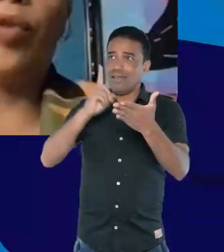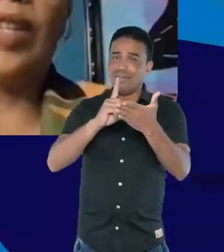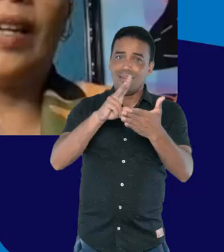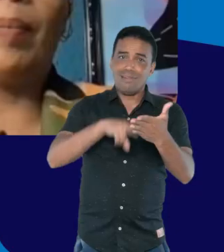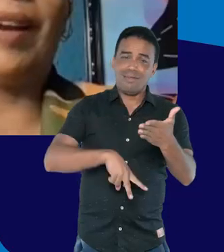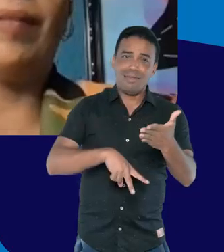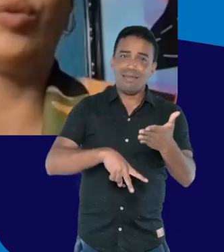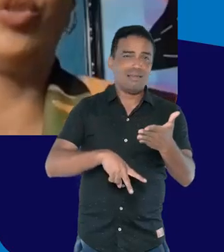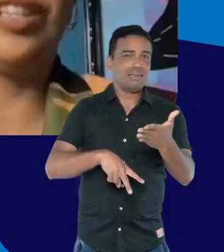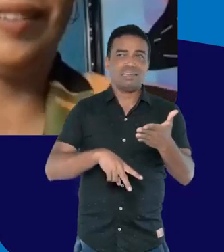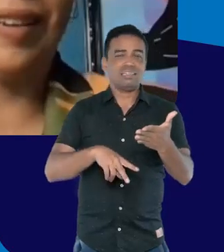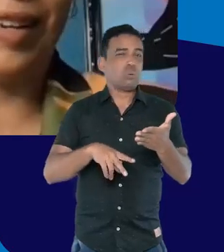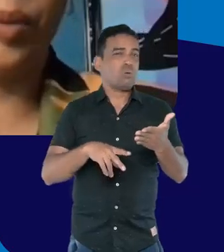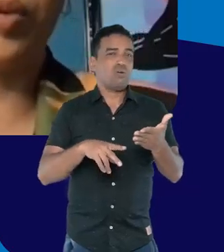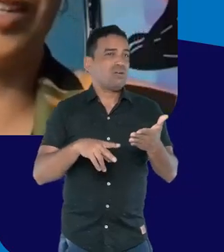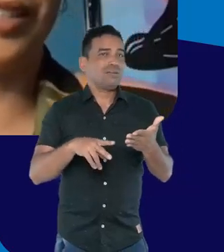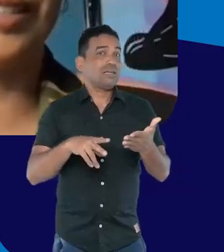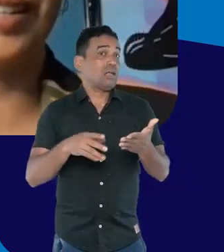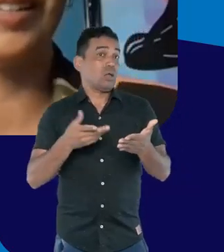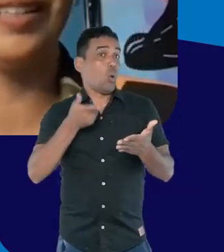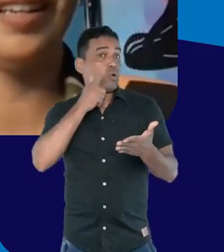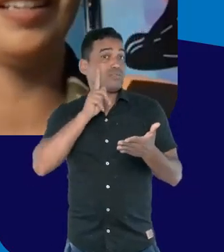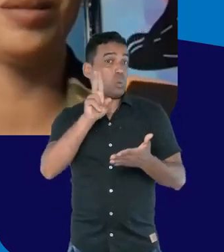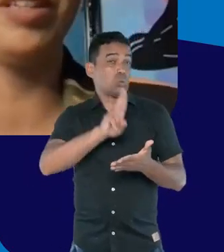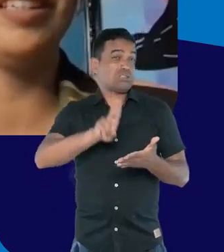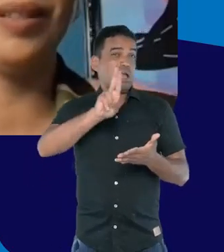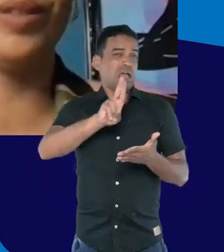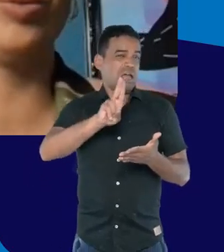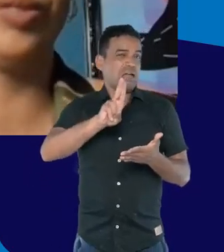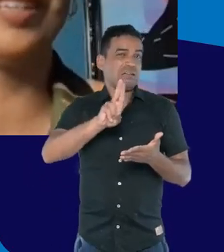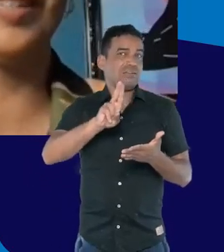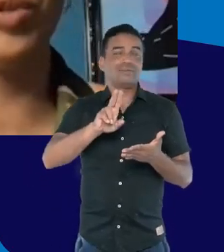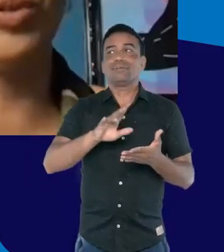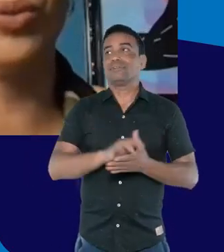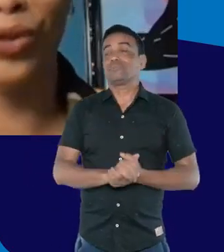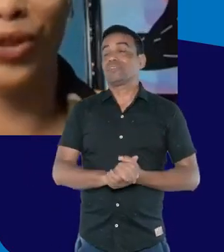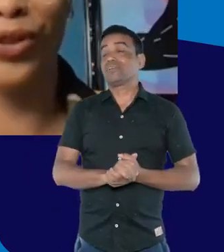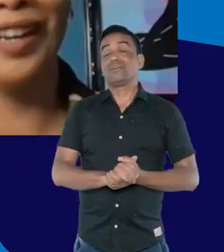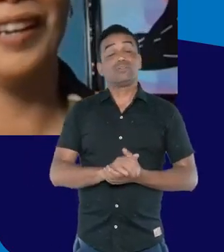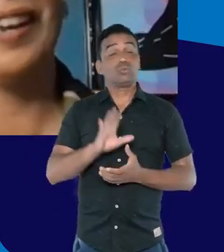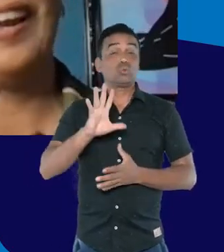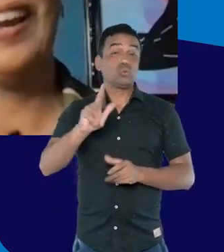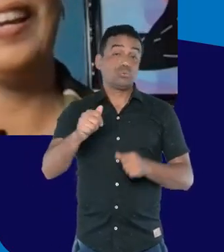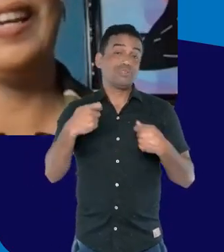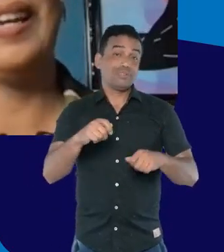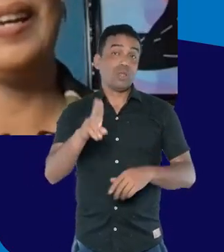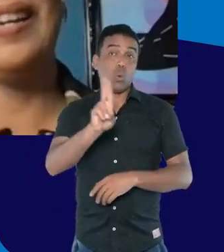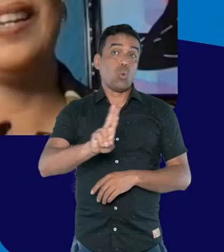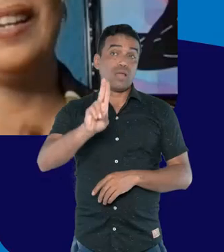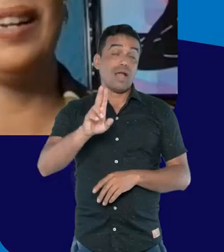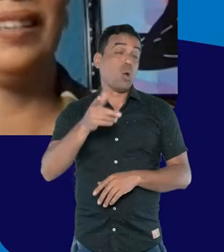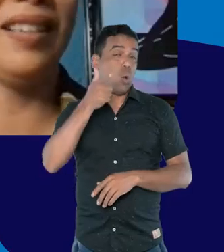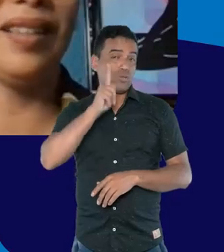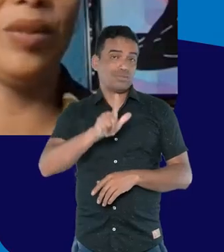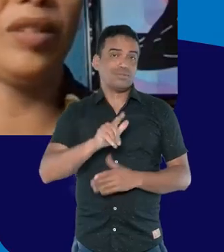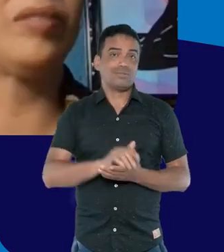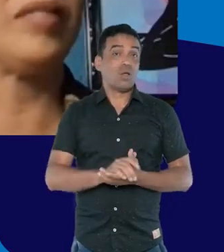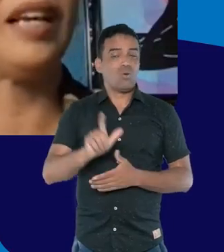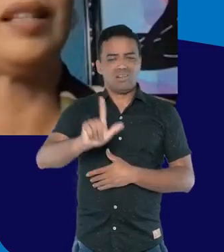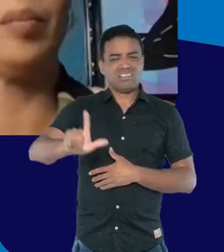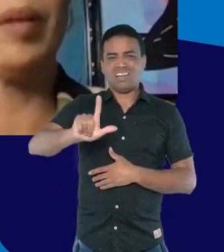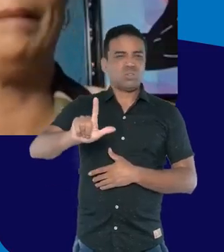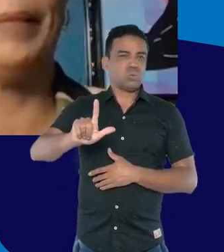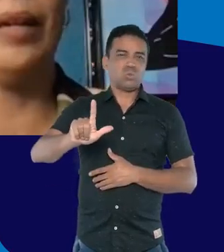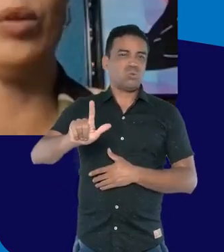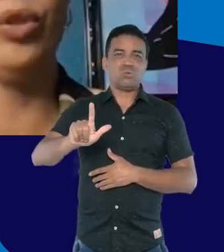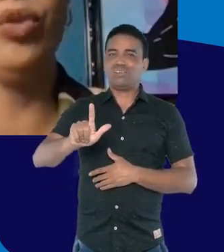eu não vou usar nem a palavra utilidade, porque a gente tem essa mania, às vezes tudo tem que ser muito útil, né? E a literatura não